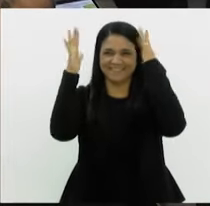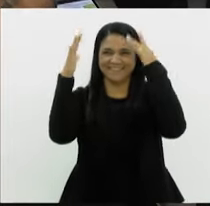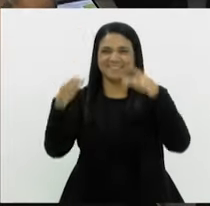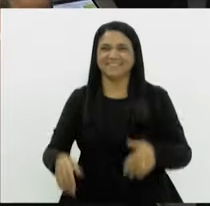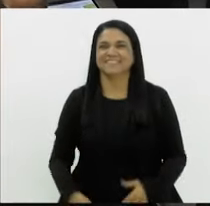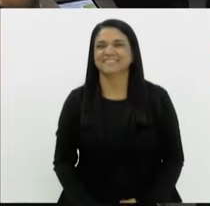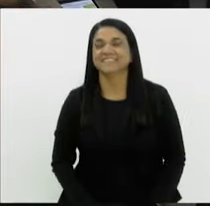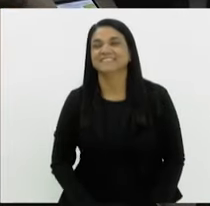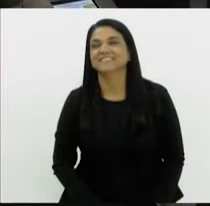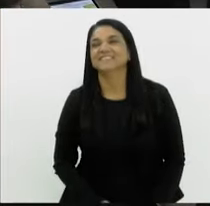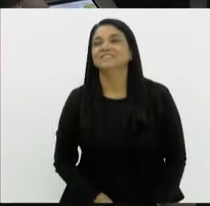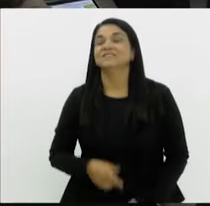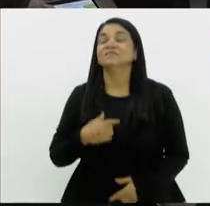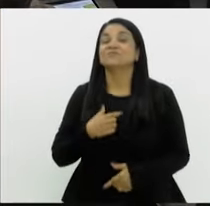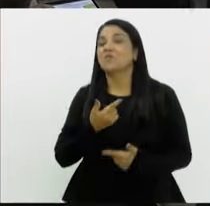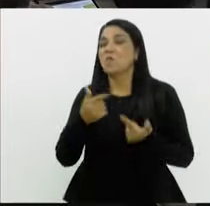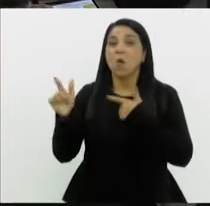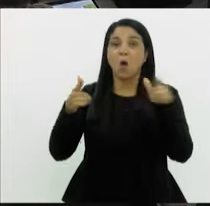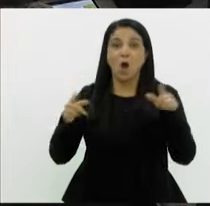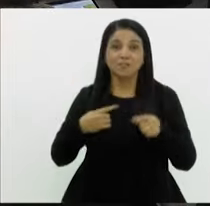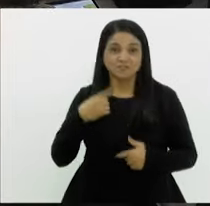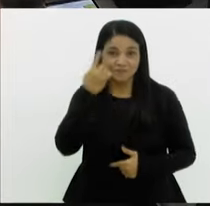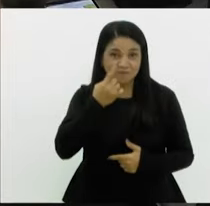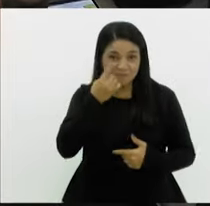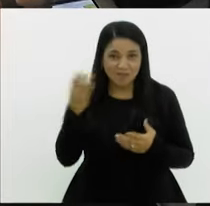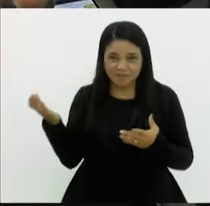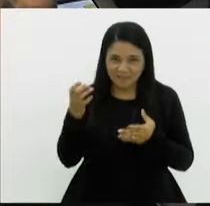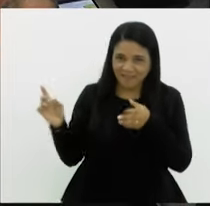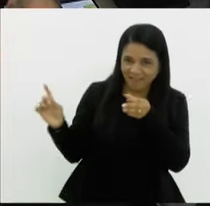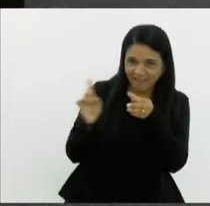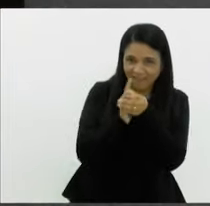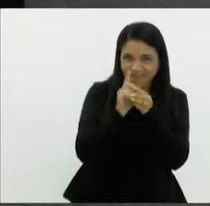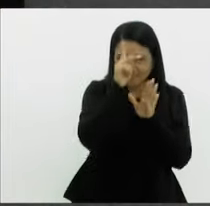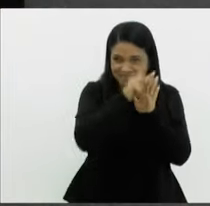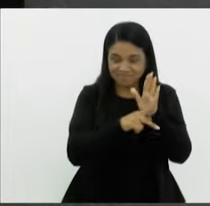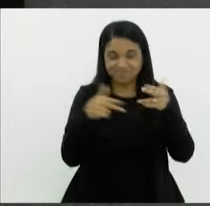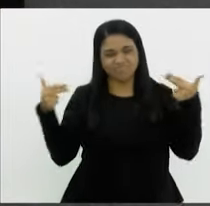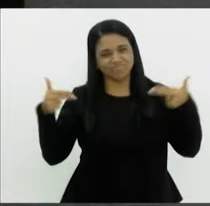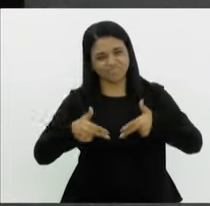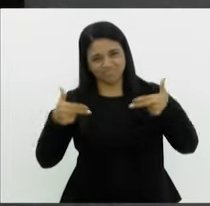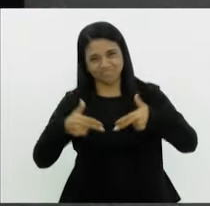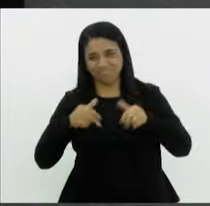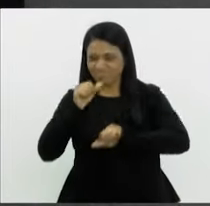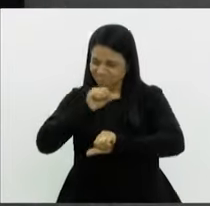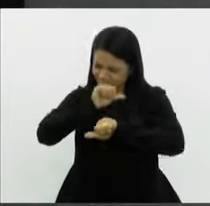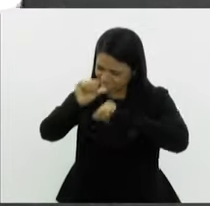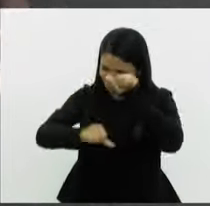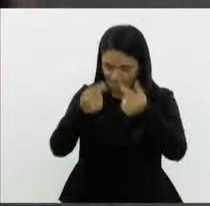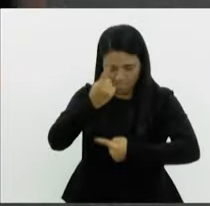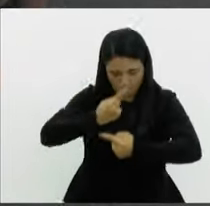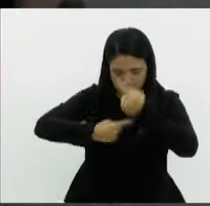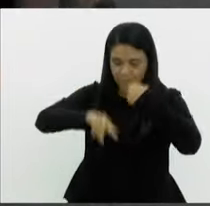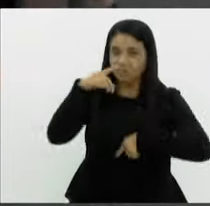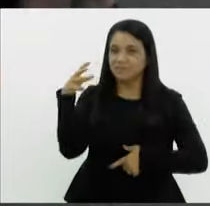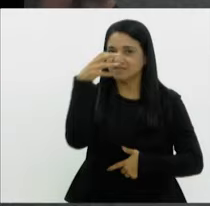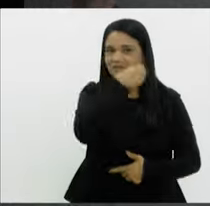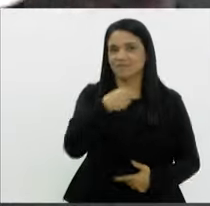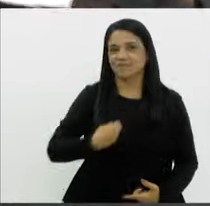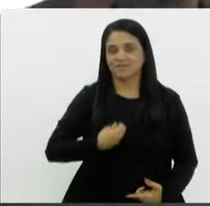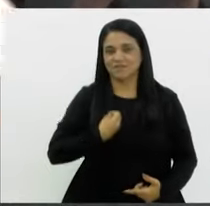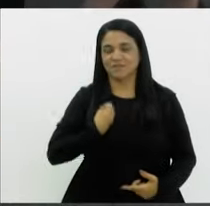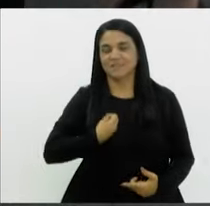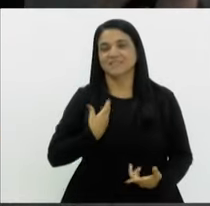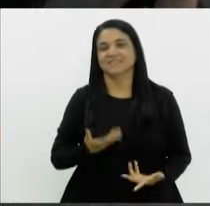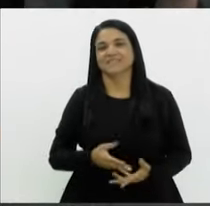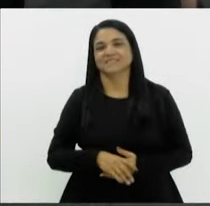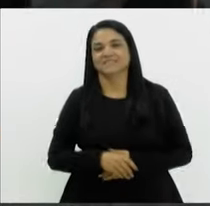Presidente, se mais algum deputado quiser entrar de coautoria, por favor, o hip-hop é revolucionário e salva vidas. Quanto mais mãos,